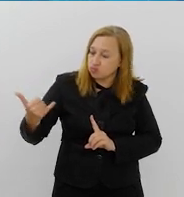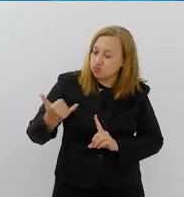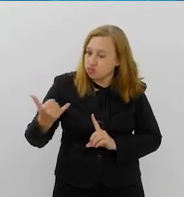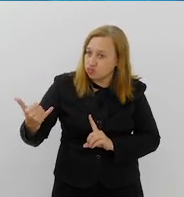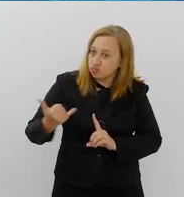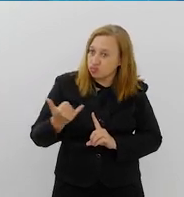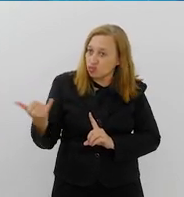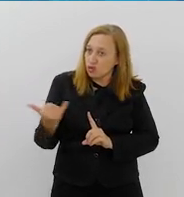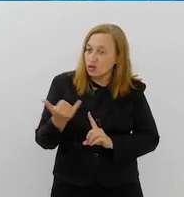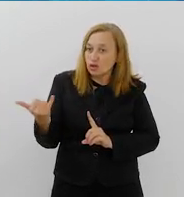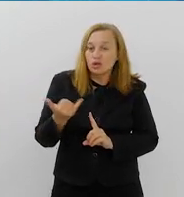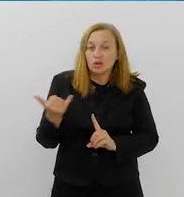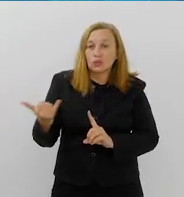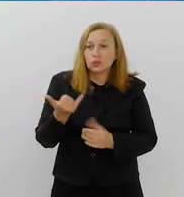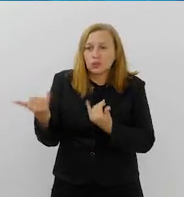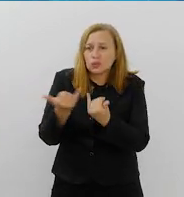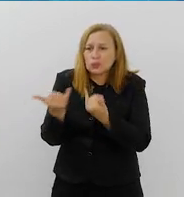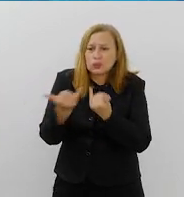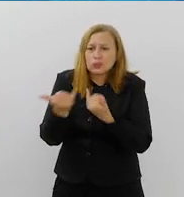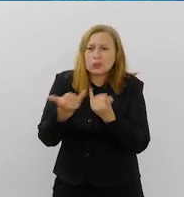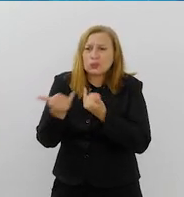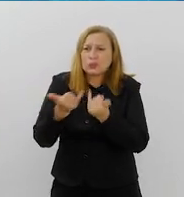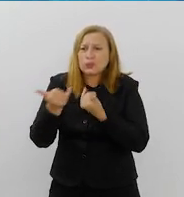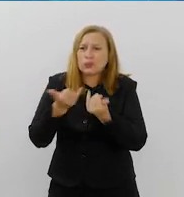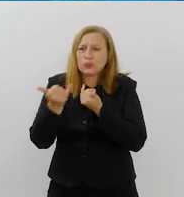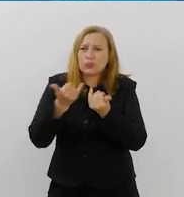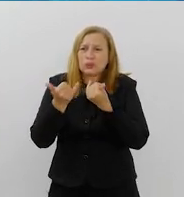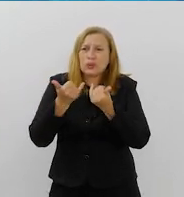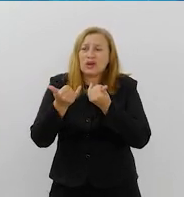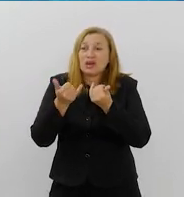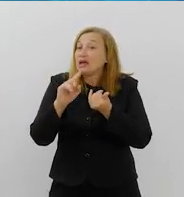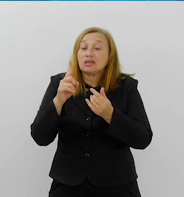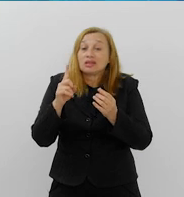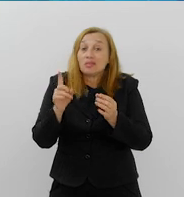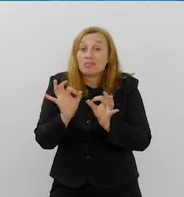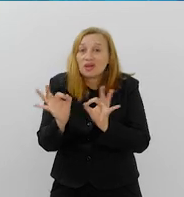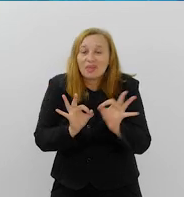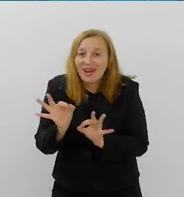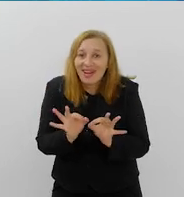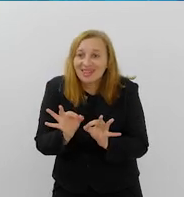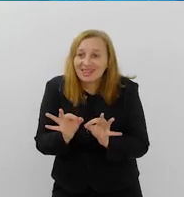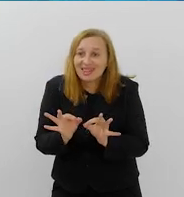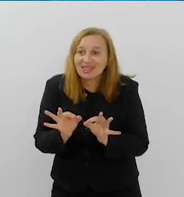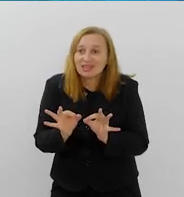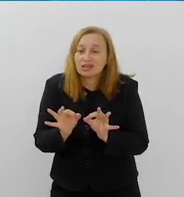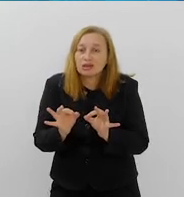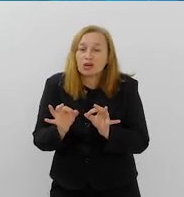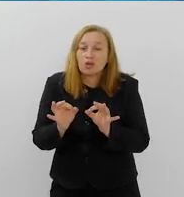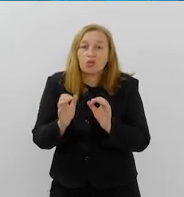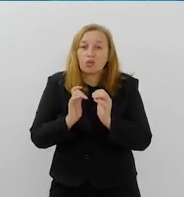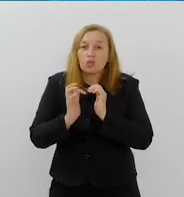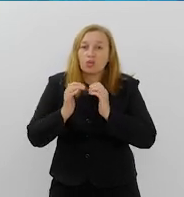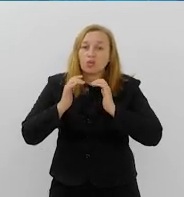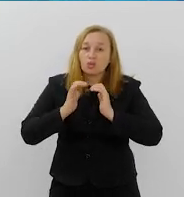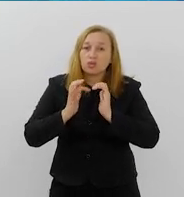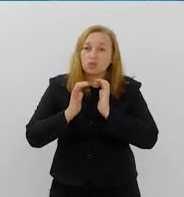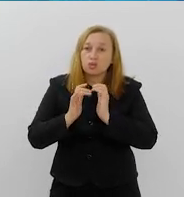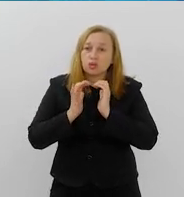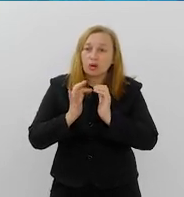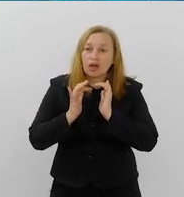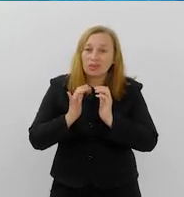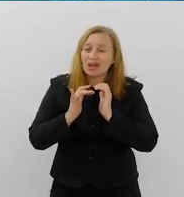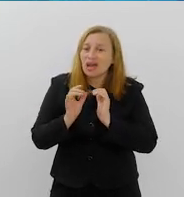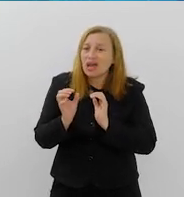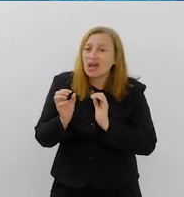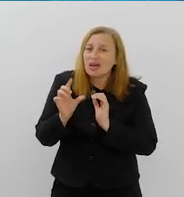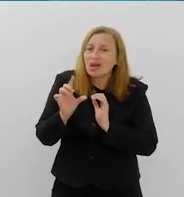contato, ver o quanto que tem de feed, como que tá, vamos fazer, o que que tá acontecendo no mundo. Ela não tá preparada para isso ainda. O cérebro não tá. É